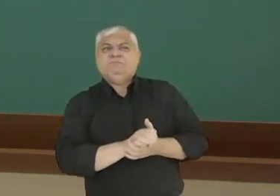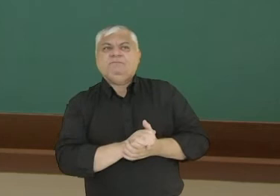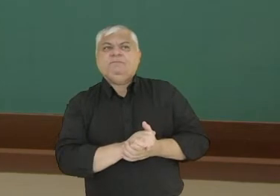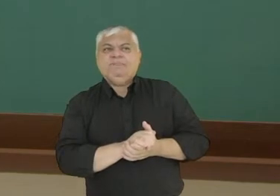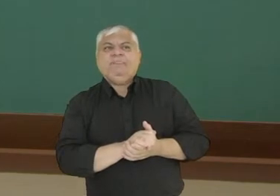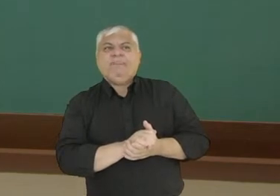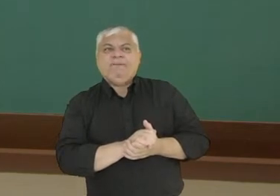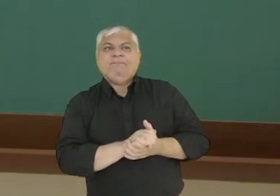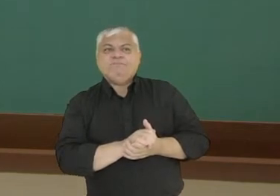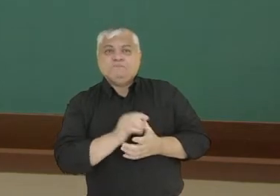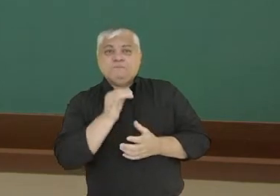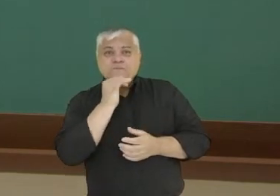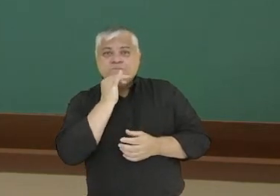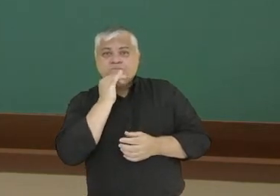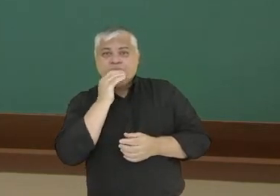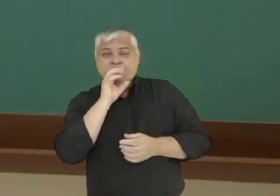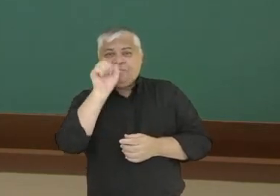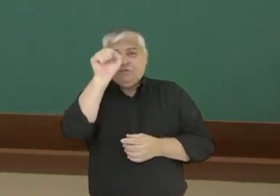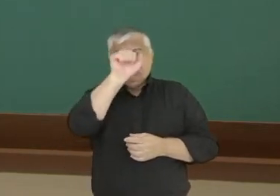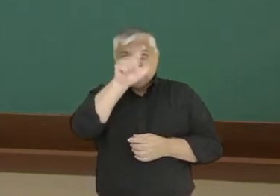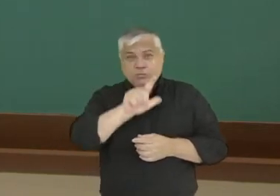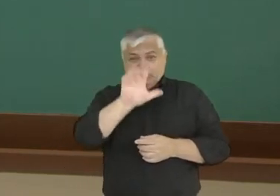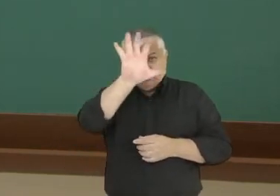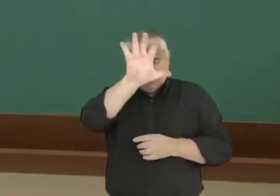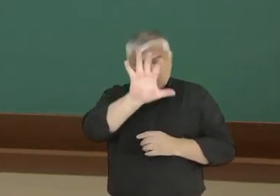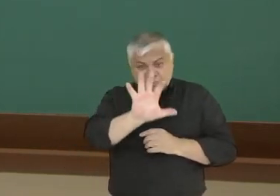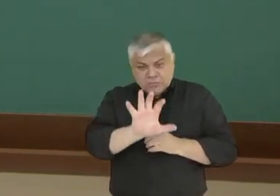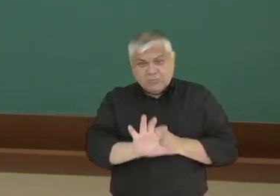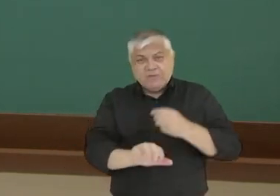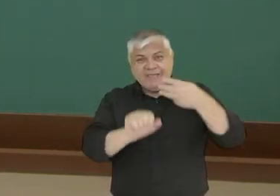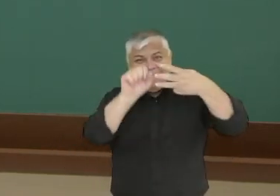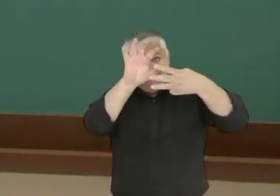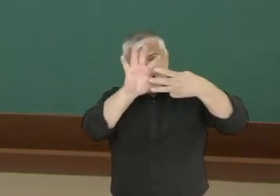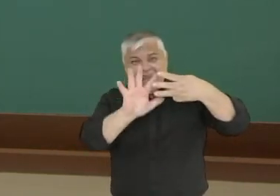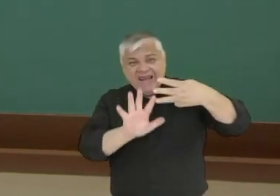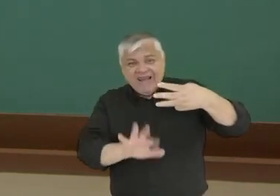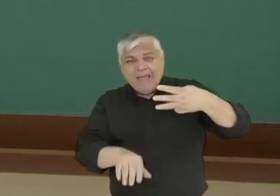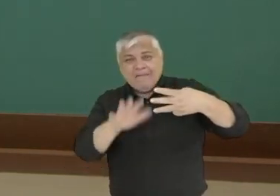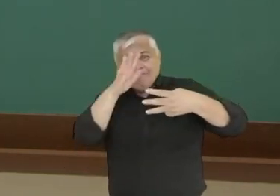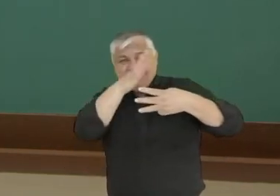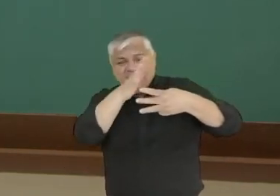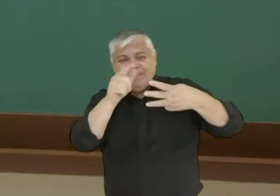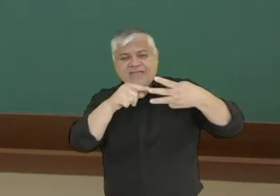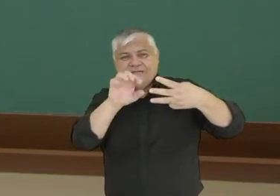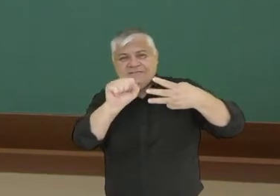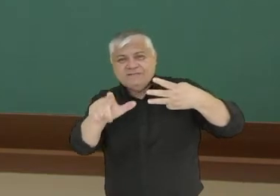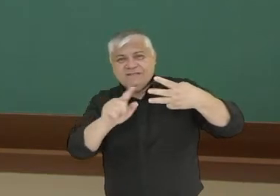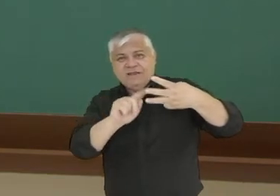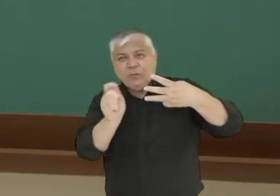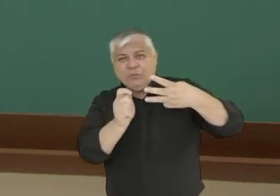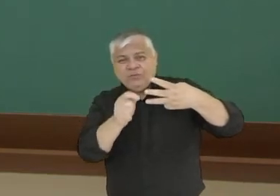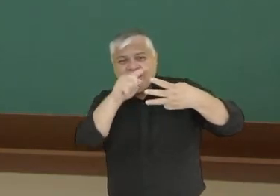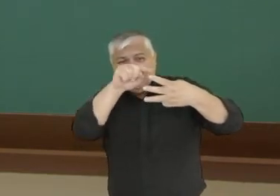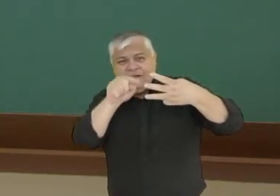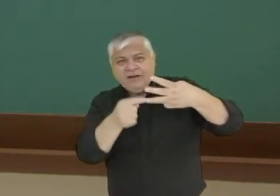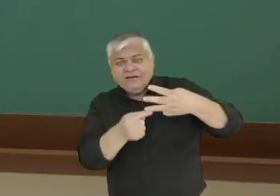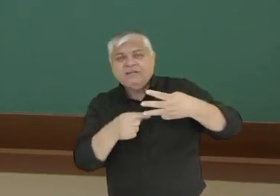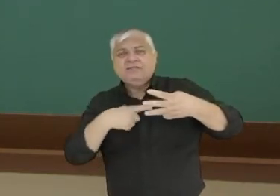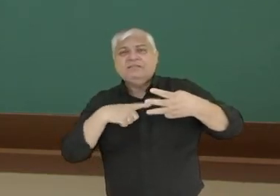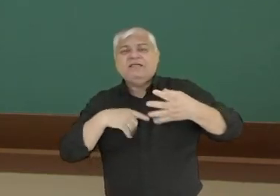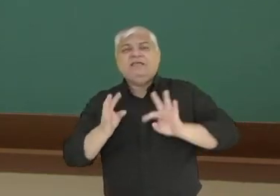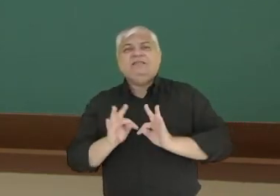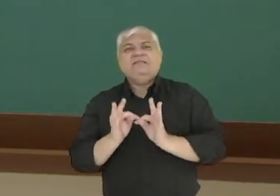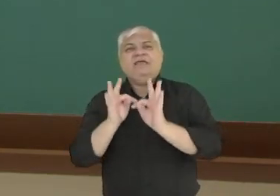vejam que boa parte da região sul grande parte a maior dela usa ali técnicas modernas